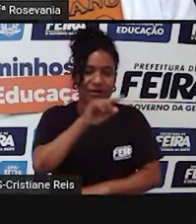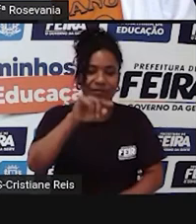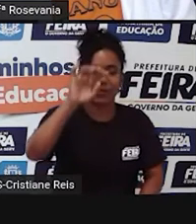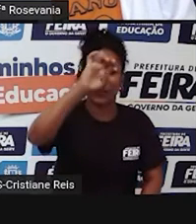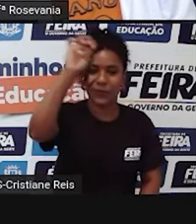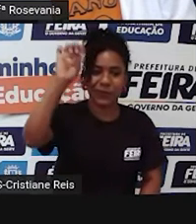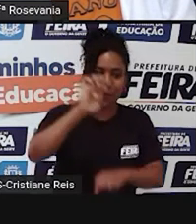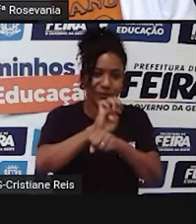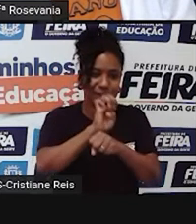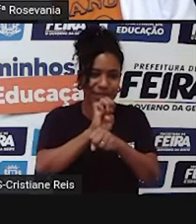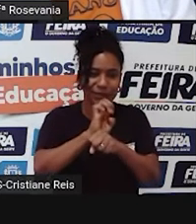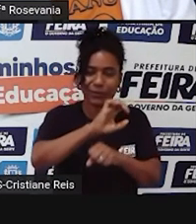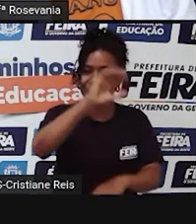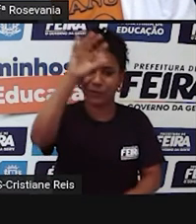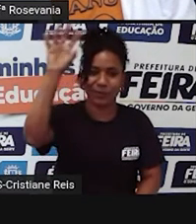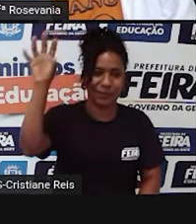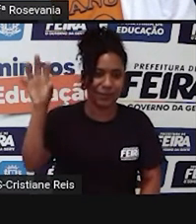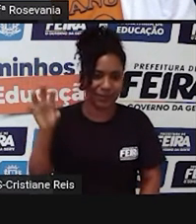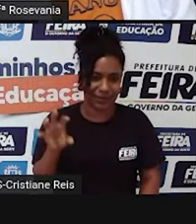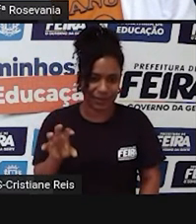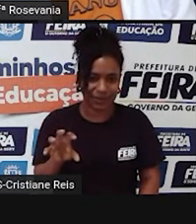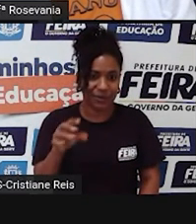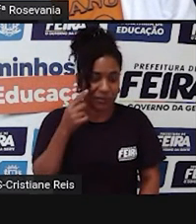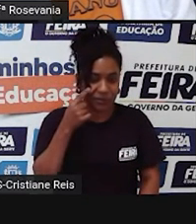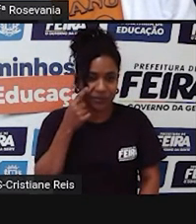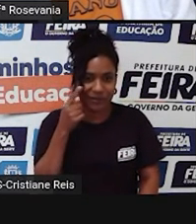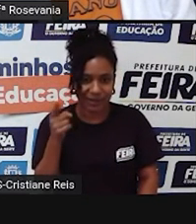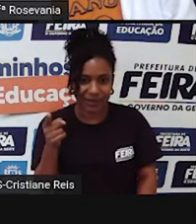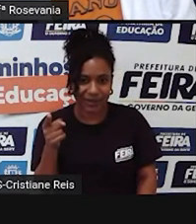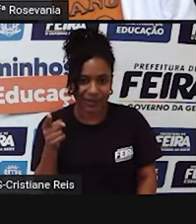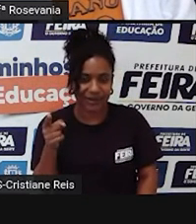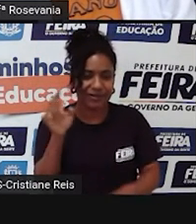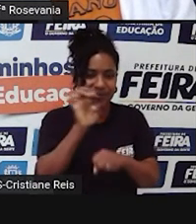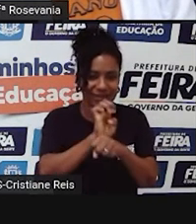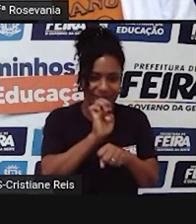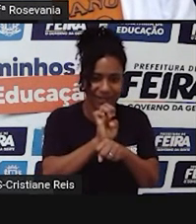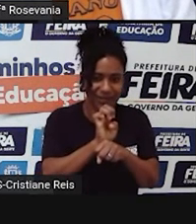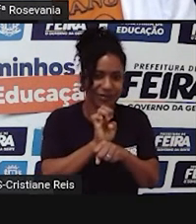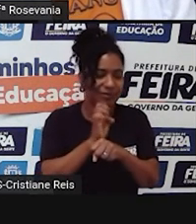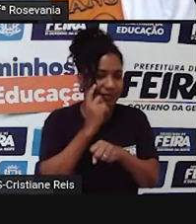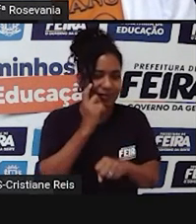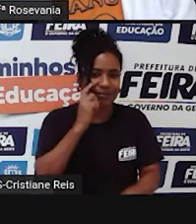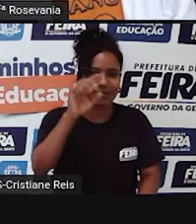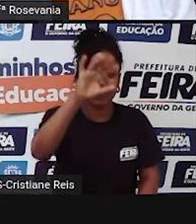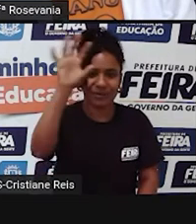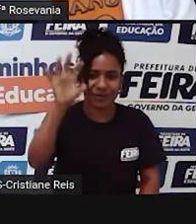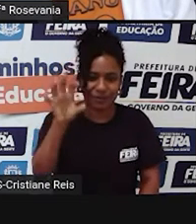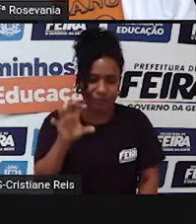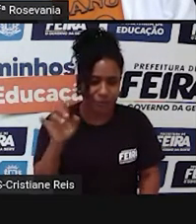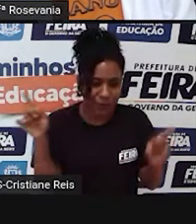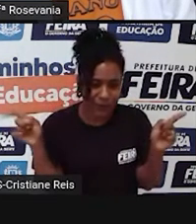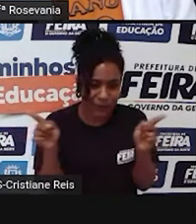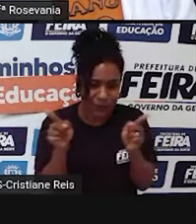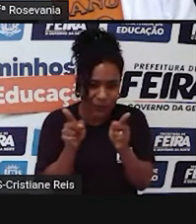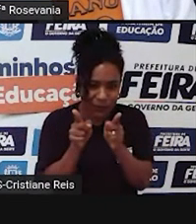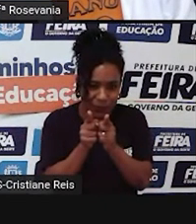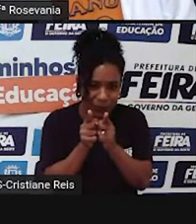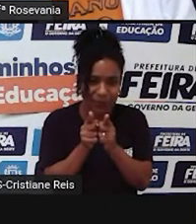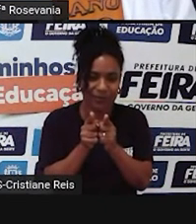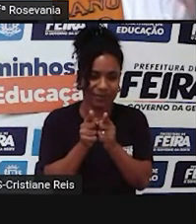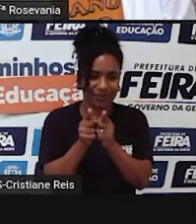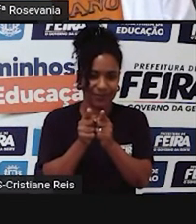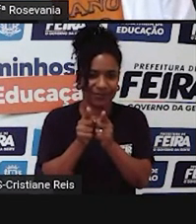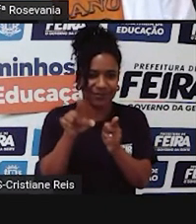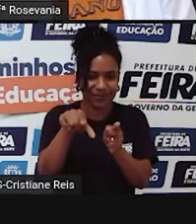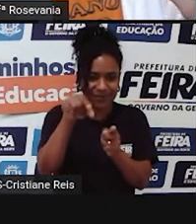você não vê a divisão, né, dentro aí desse estado, das cidades, dos municípios. Quando eu reduzi isso,